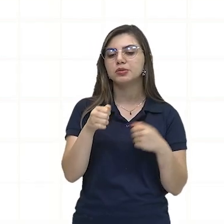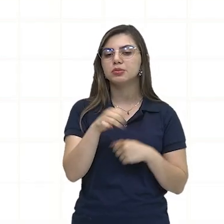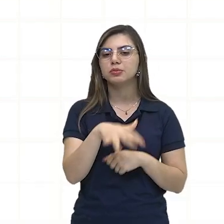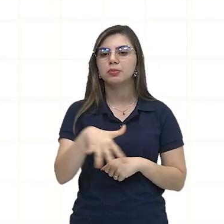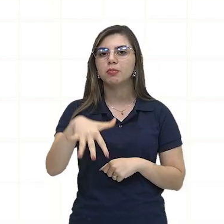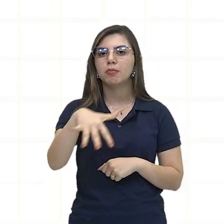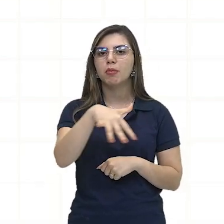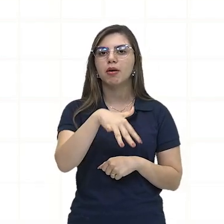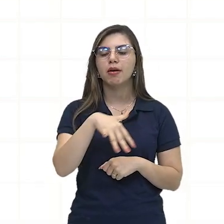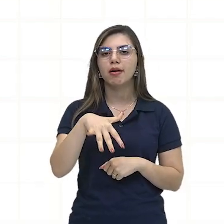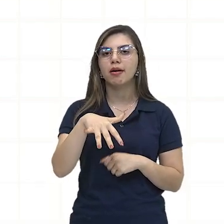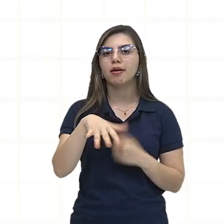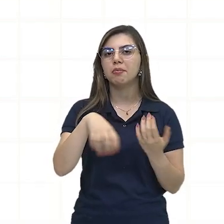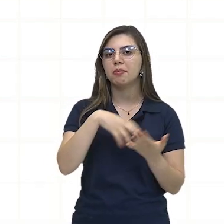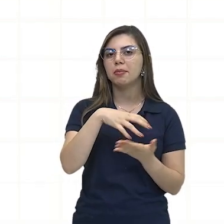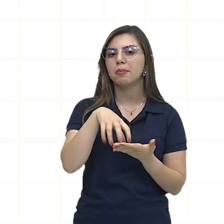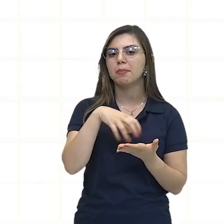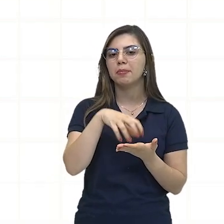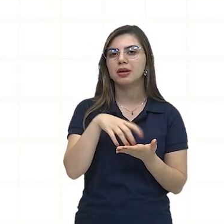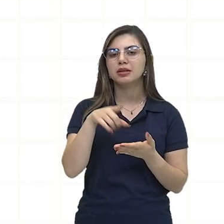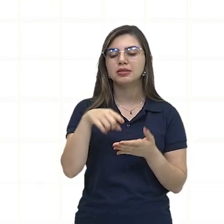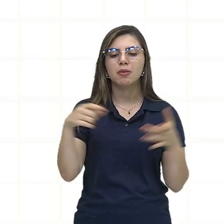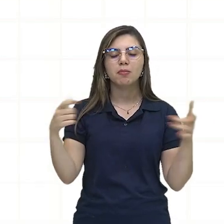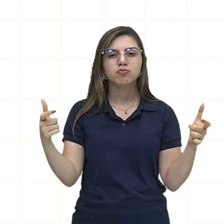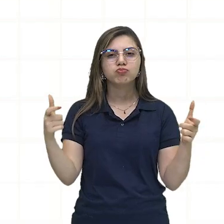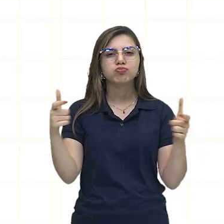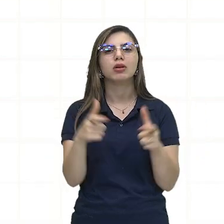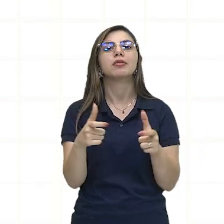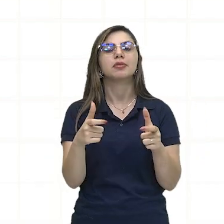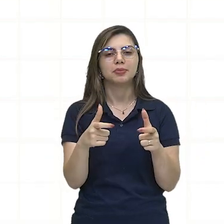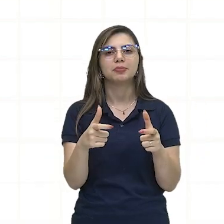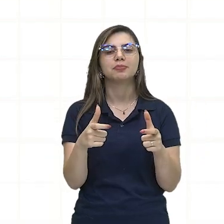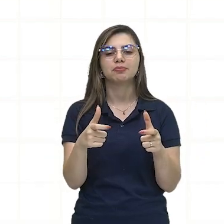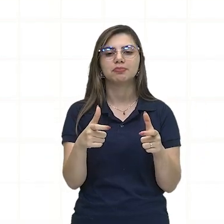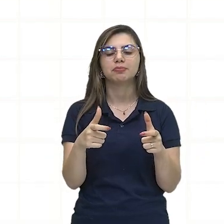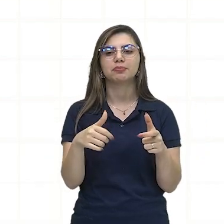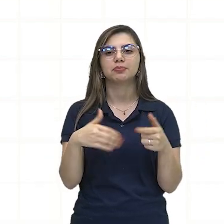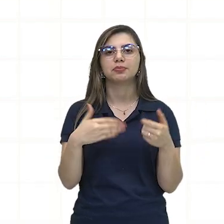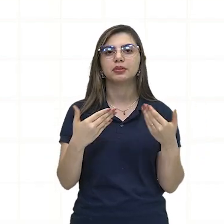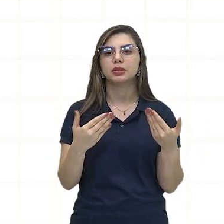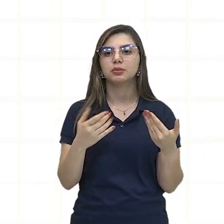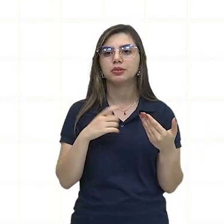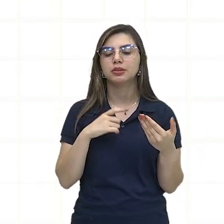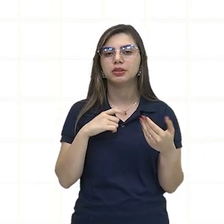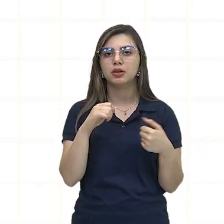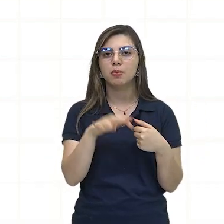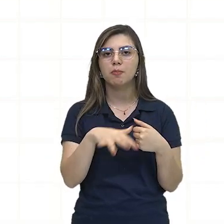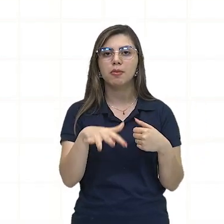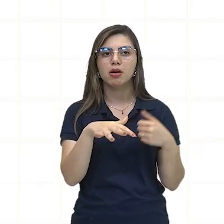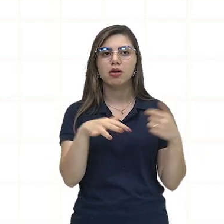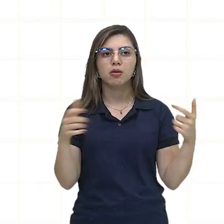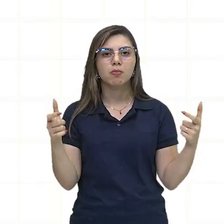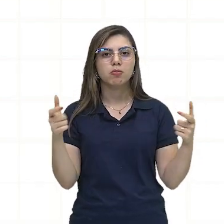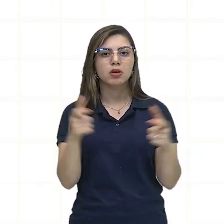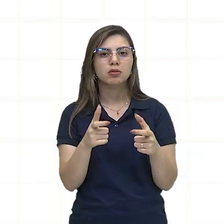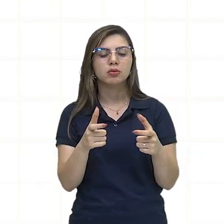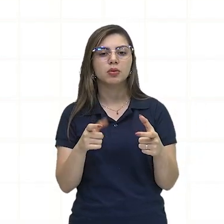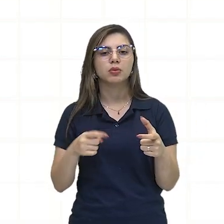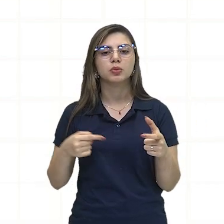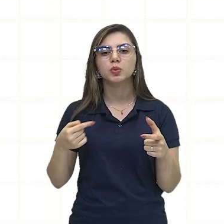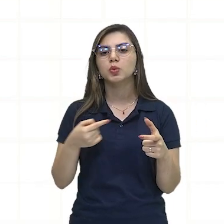bairro, um parque, é algo pequeno, é uma área menor. E quando a gente tem uma área pequena, a gente acaba